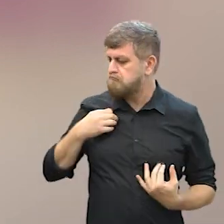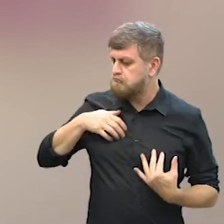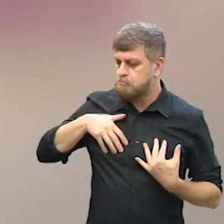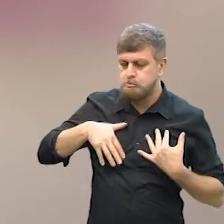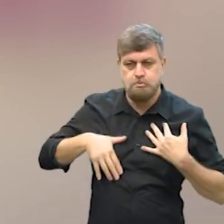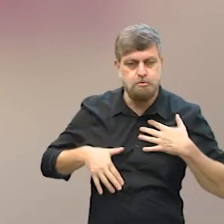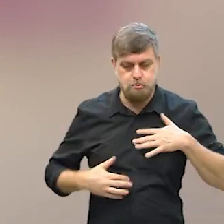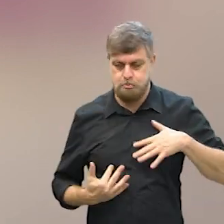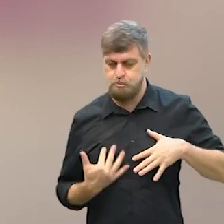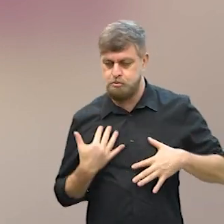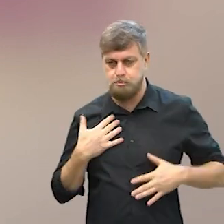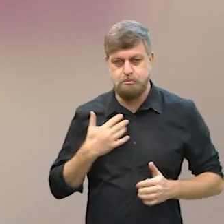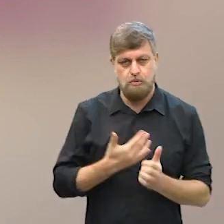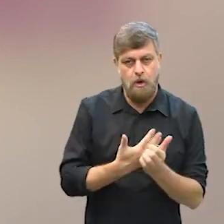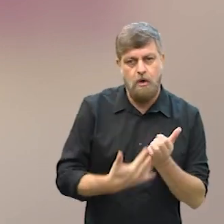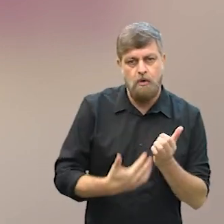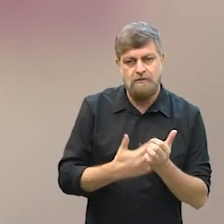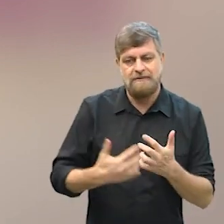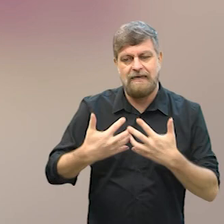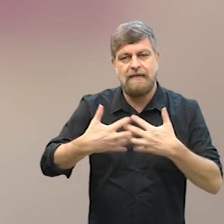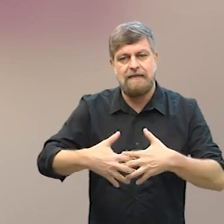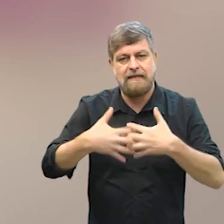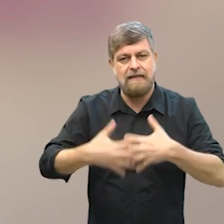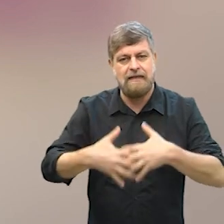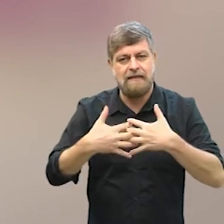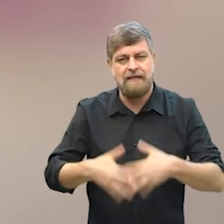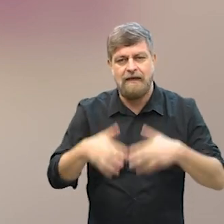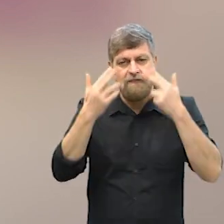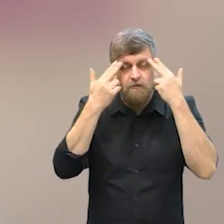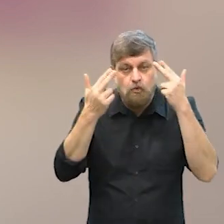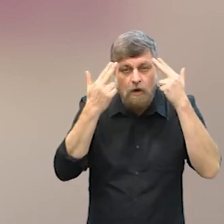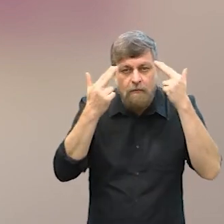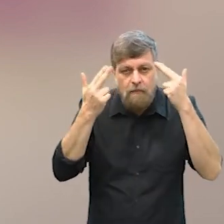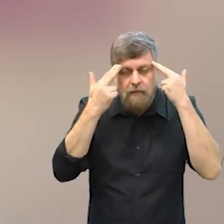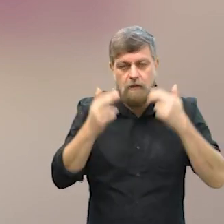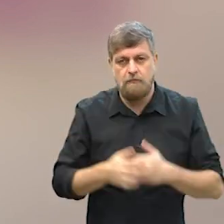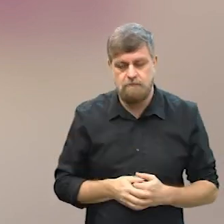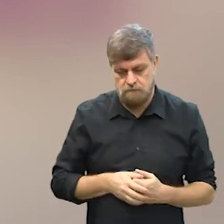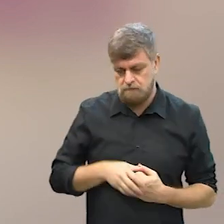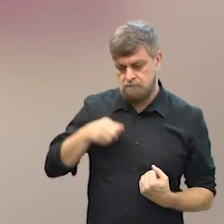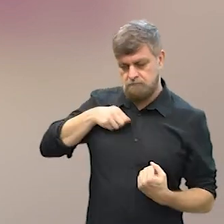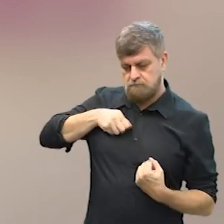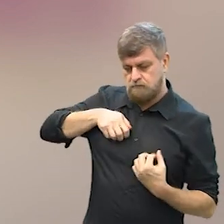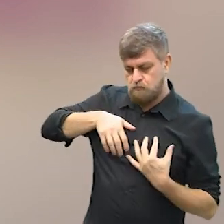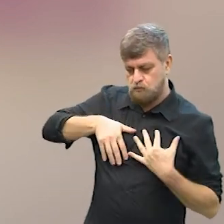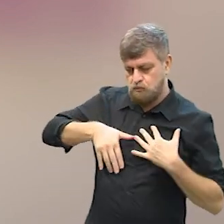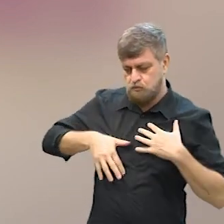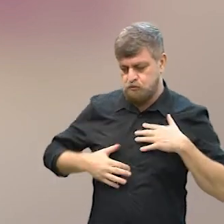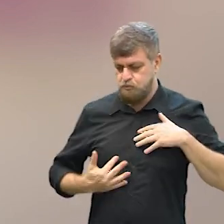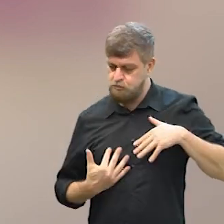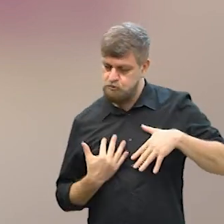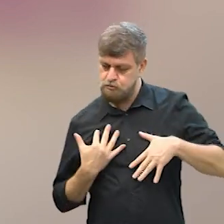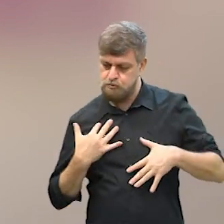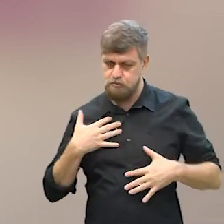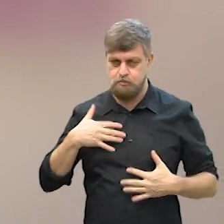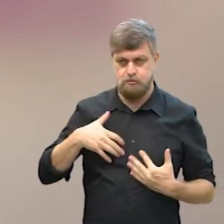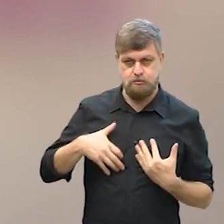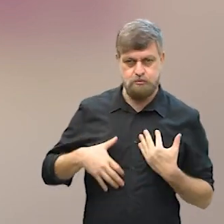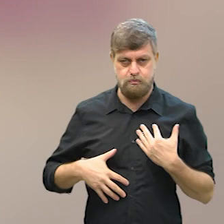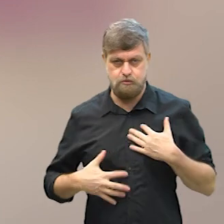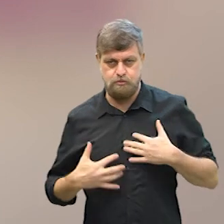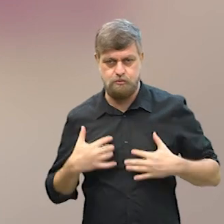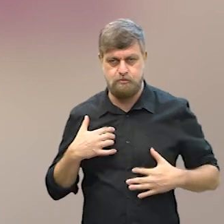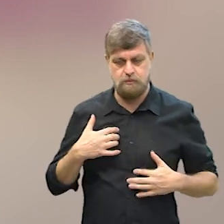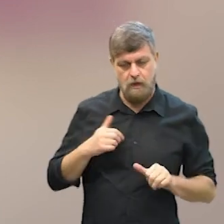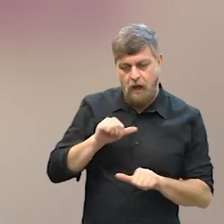esses coágulos, fazer com que a circulação pulmonar volte ao normal. E voltando ao normal, nós temos uma